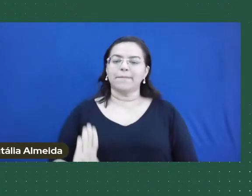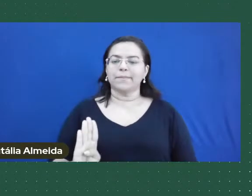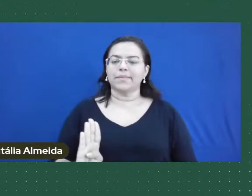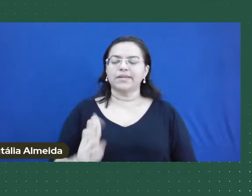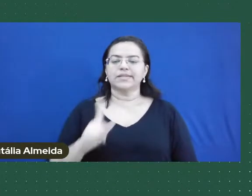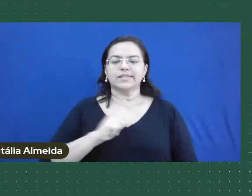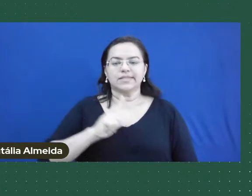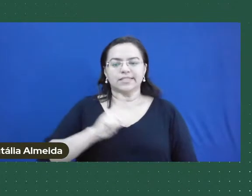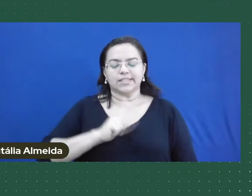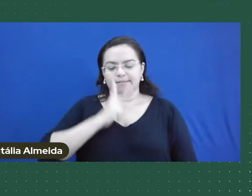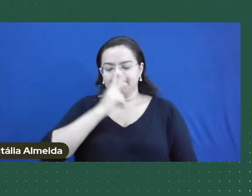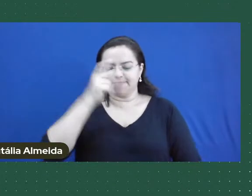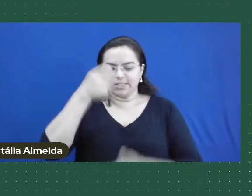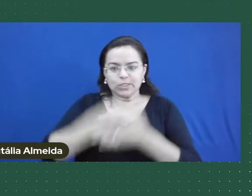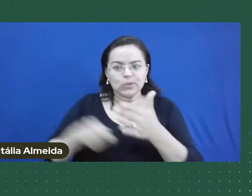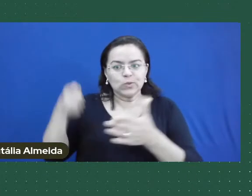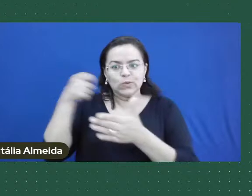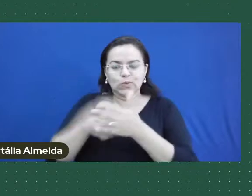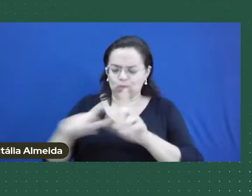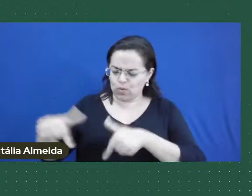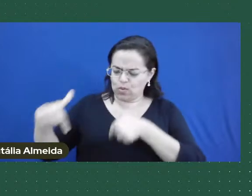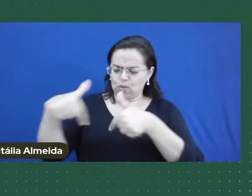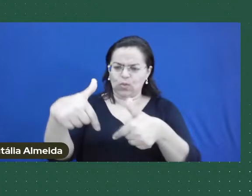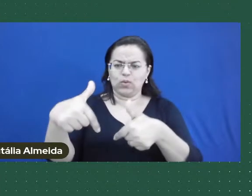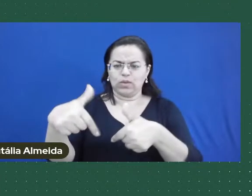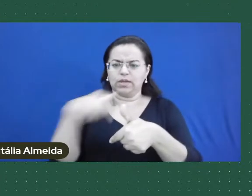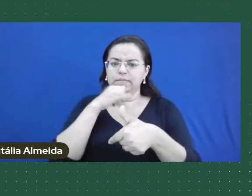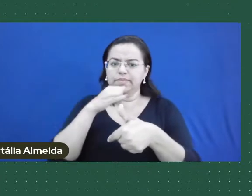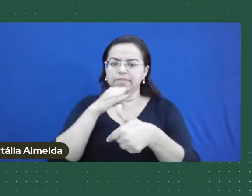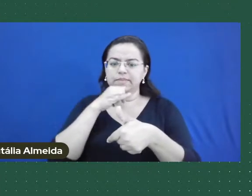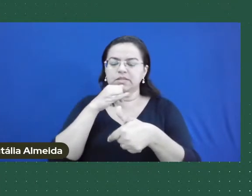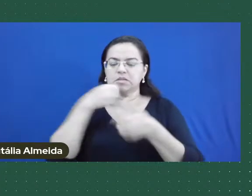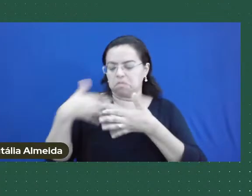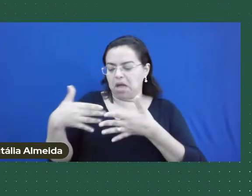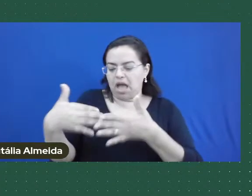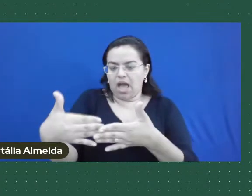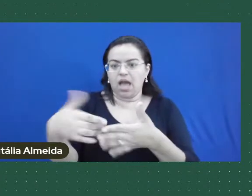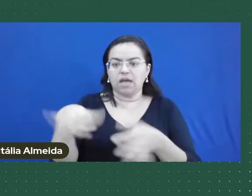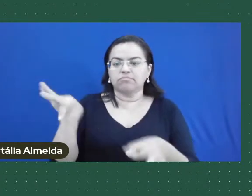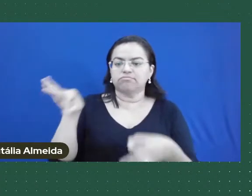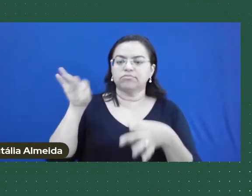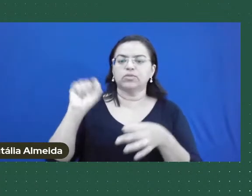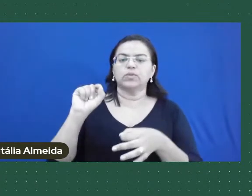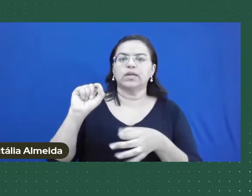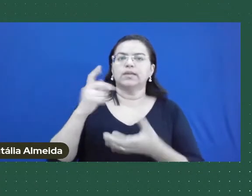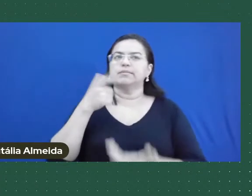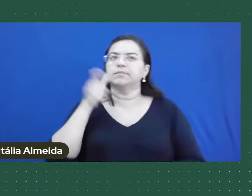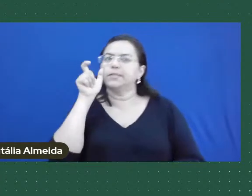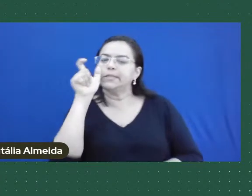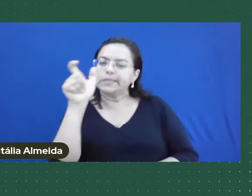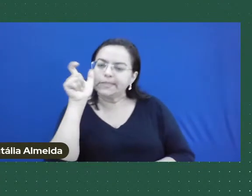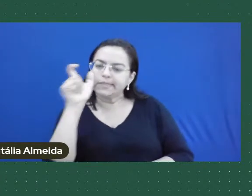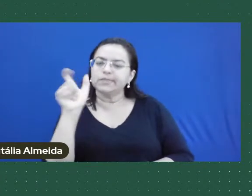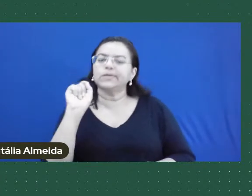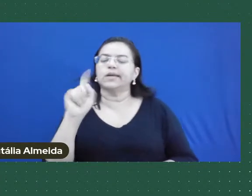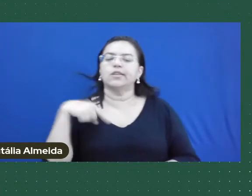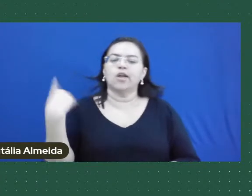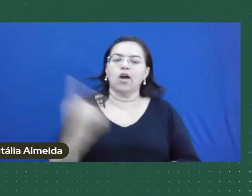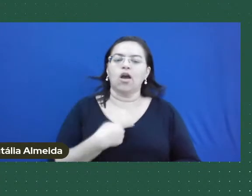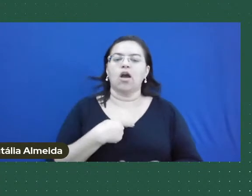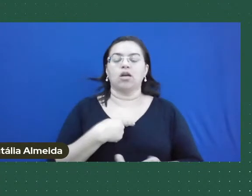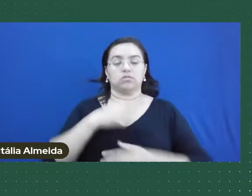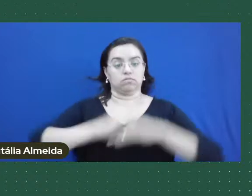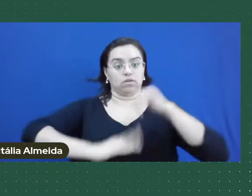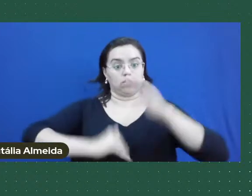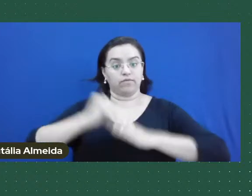objetos de resistência, né? Se arquivo é reflexo, se arquivo é intenção, nós arquivistas, nós profissionais